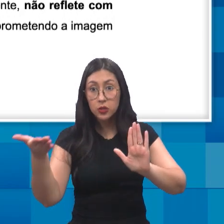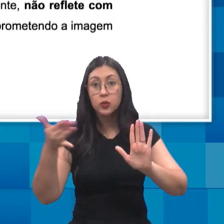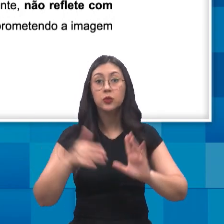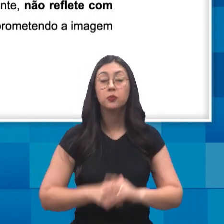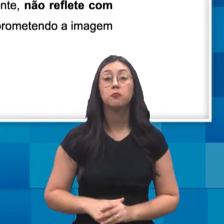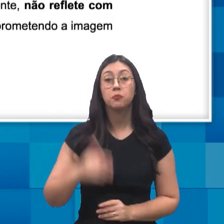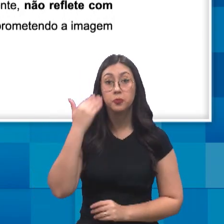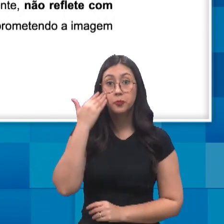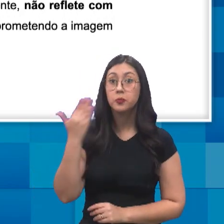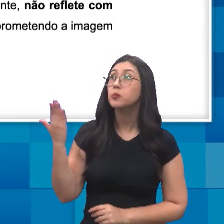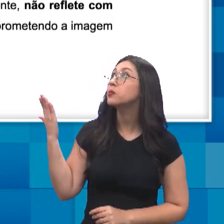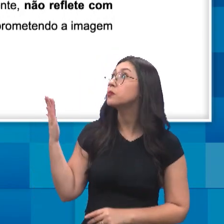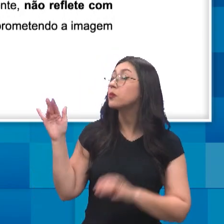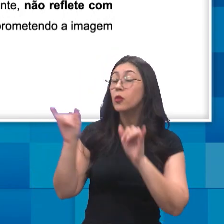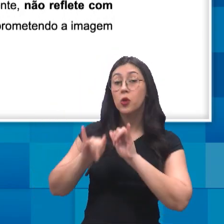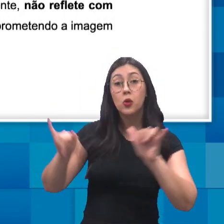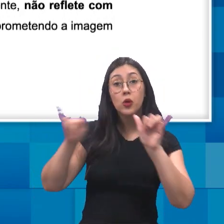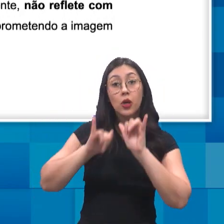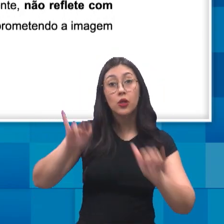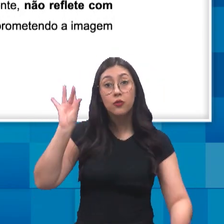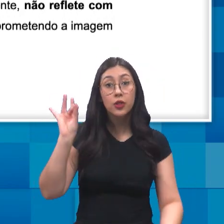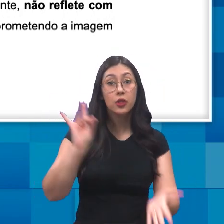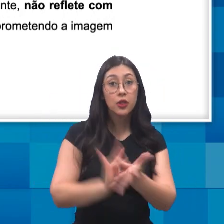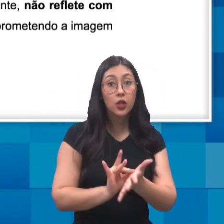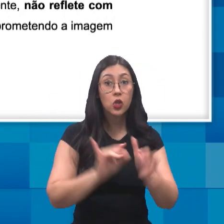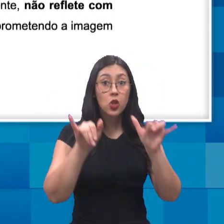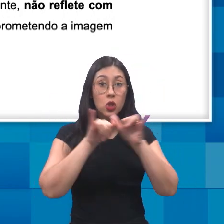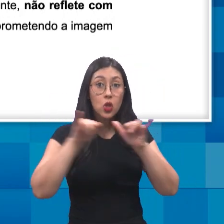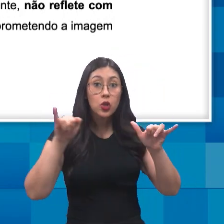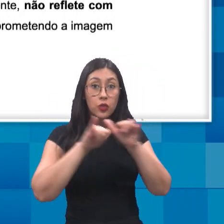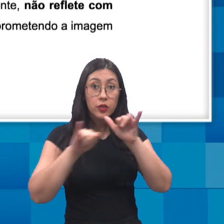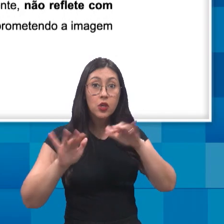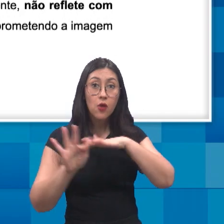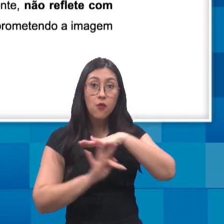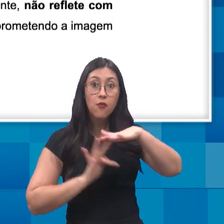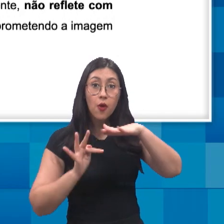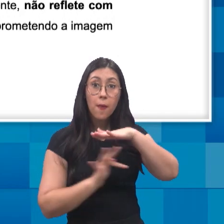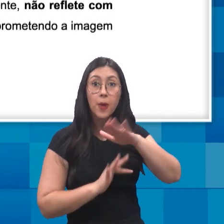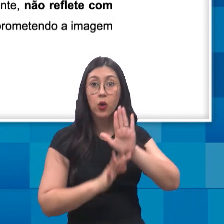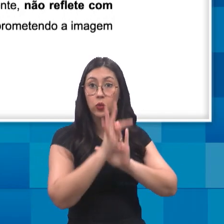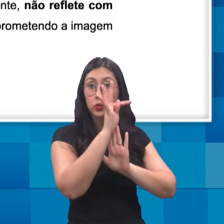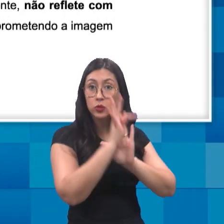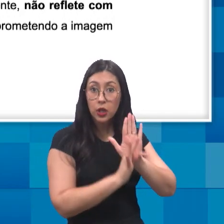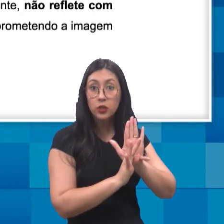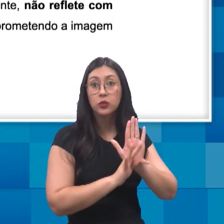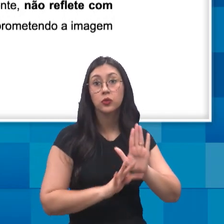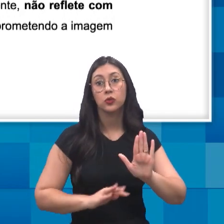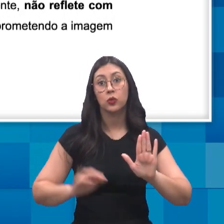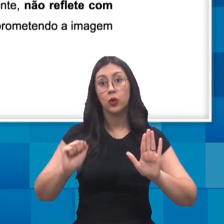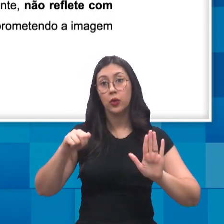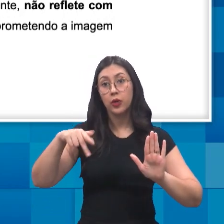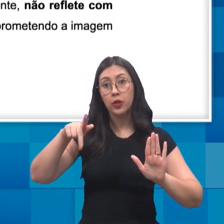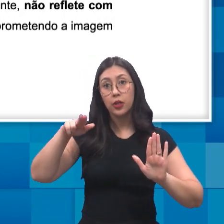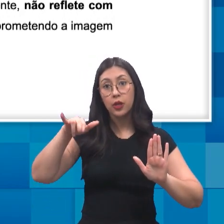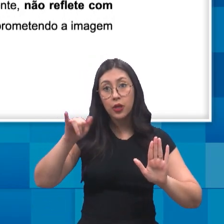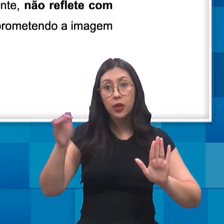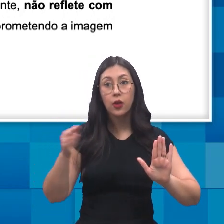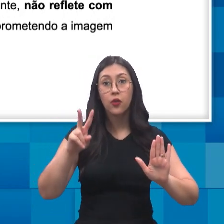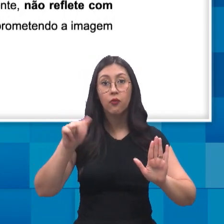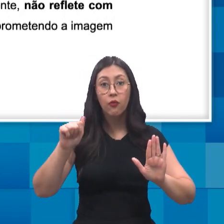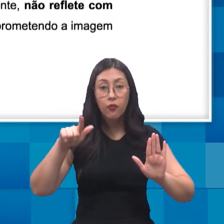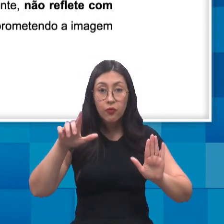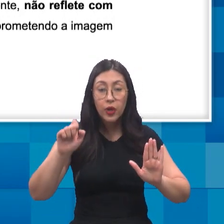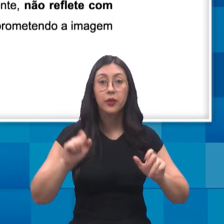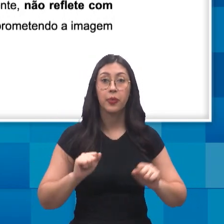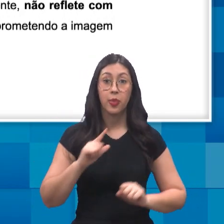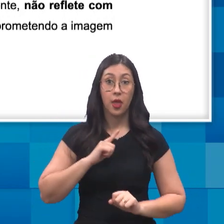vamos lá, comunicado oficial, notificação formal à redação do portal Aqui Vale. Referente à matéria veiculada no dia 26